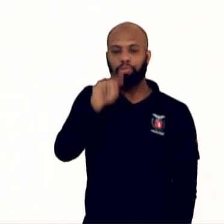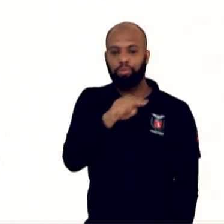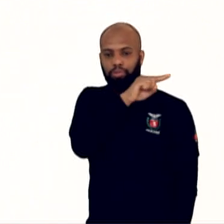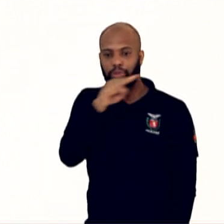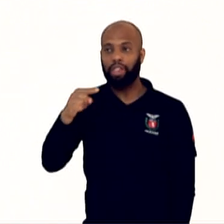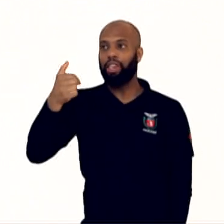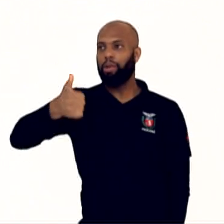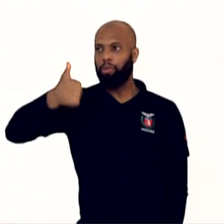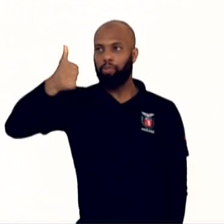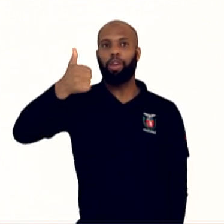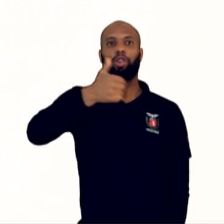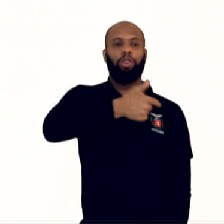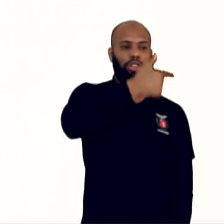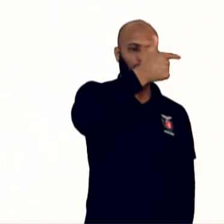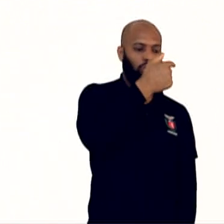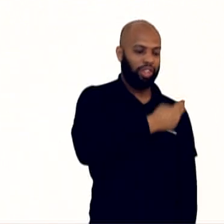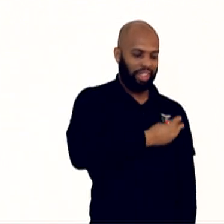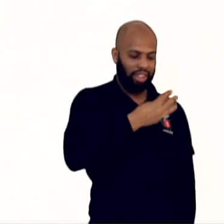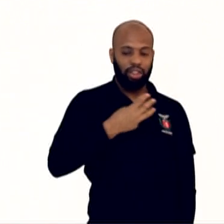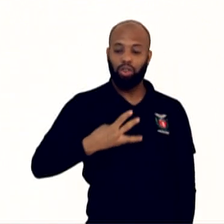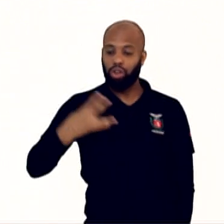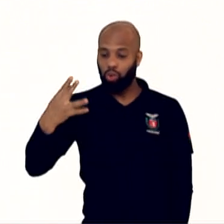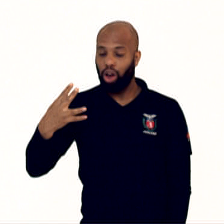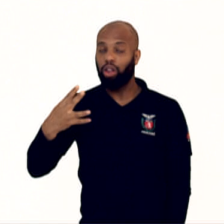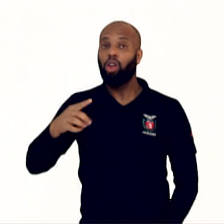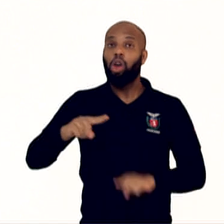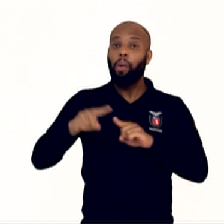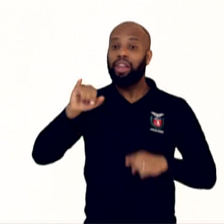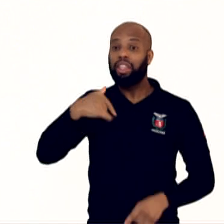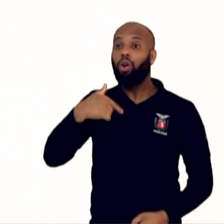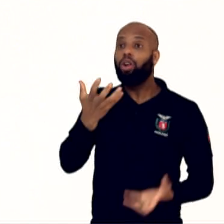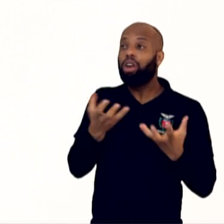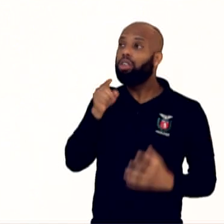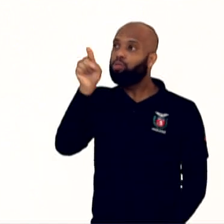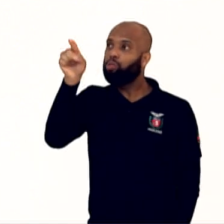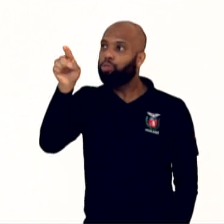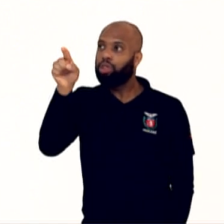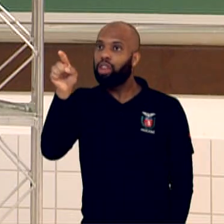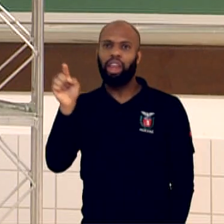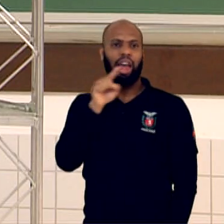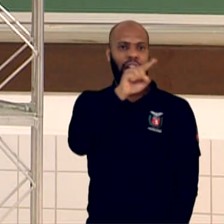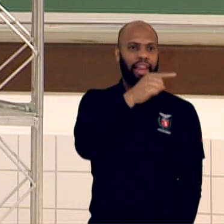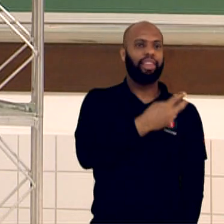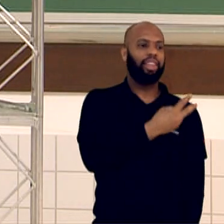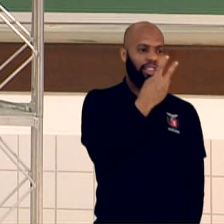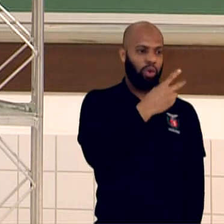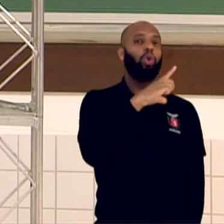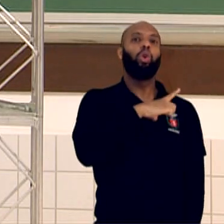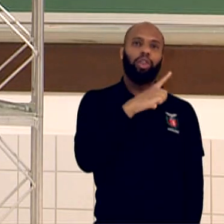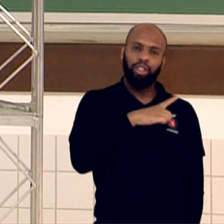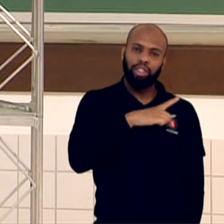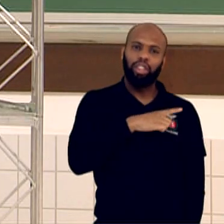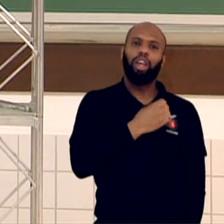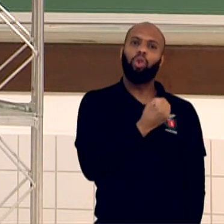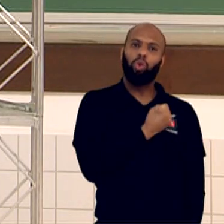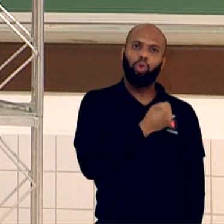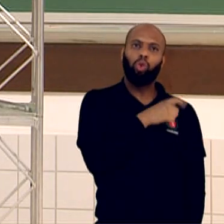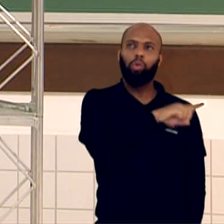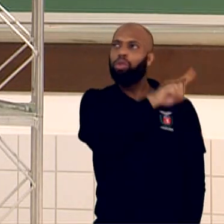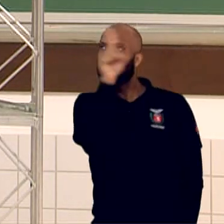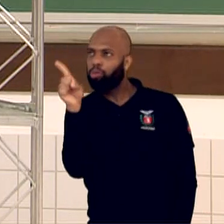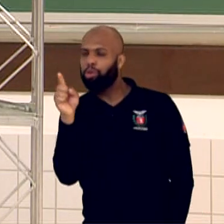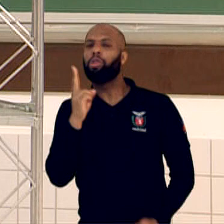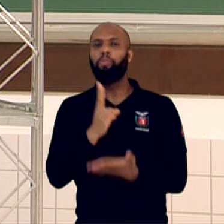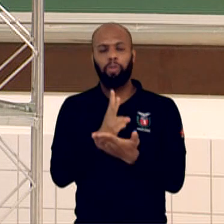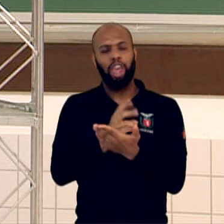e no quarto, vai ter sim algum ângulo que é correspondente a ele. E essa redução do arco ao primeiro quadrante vai